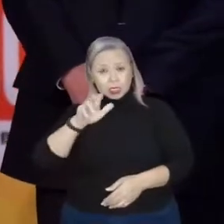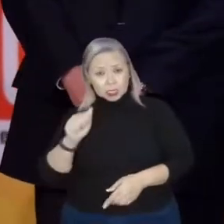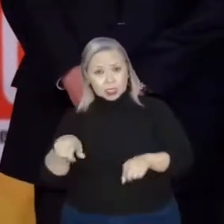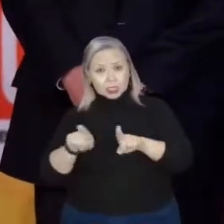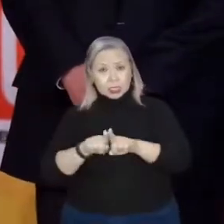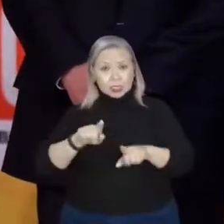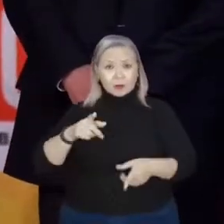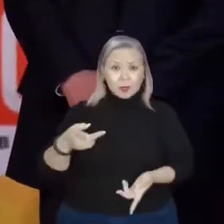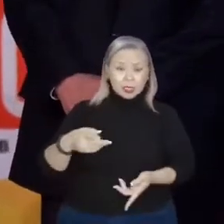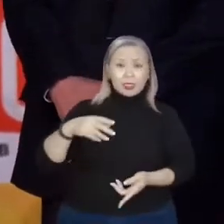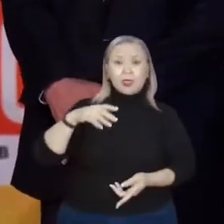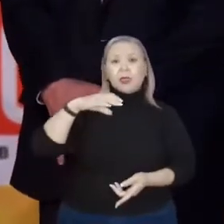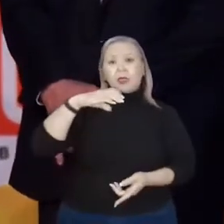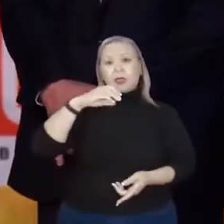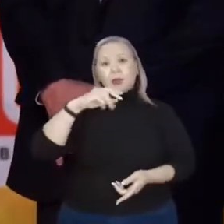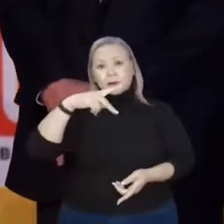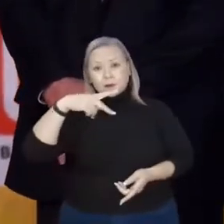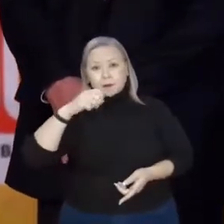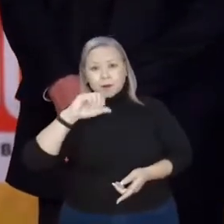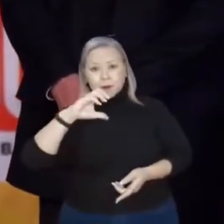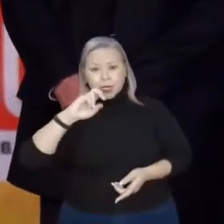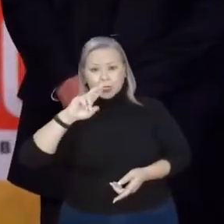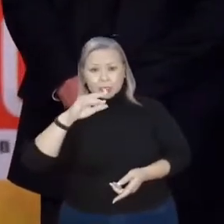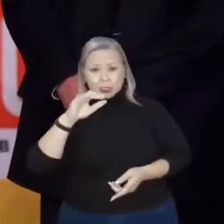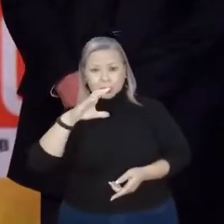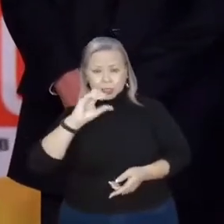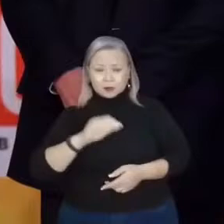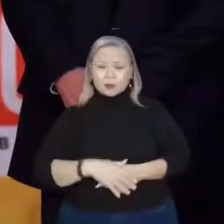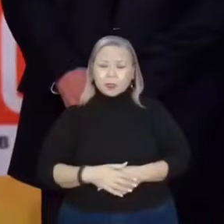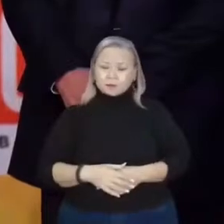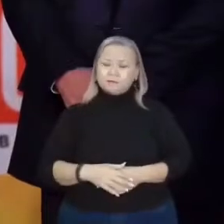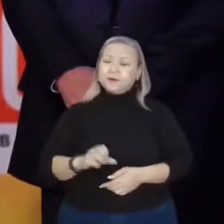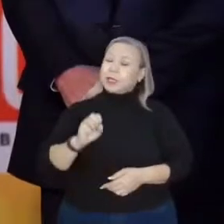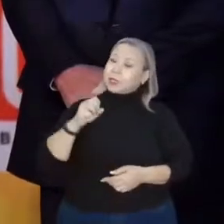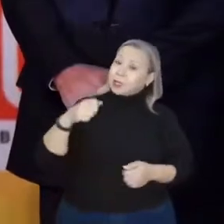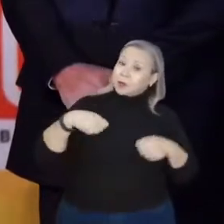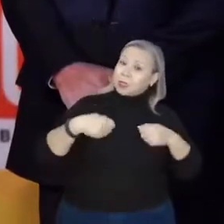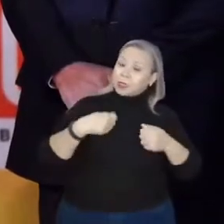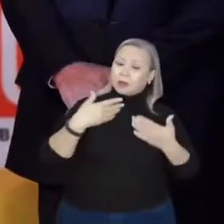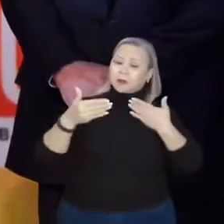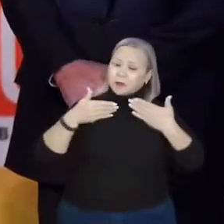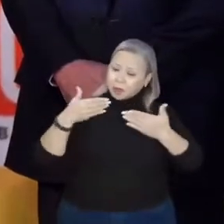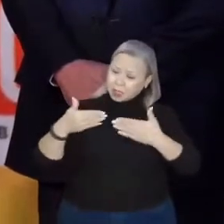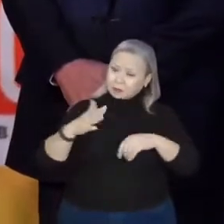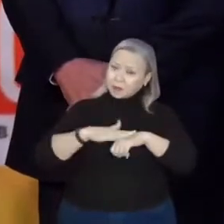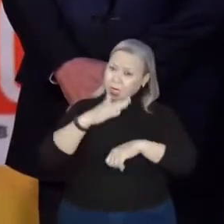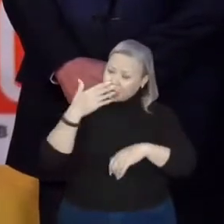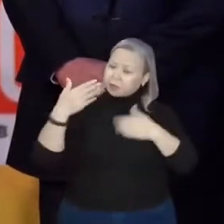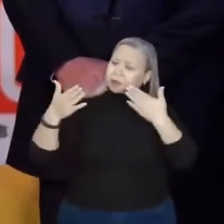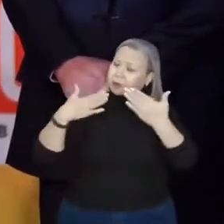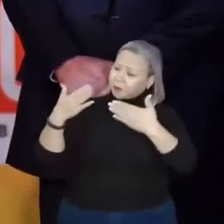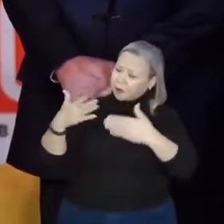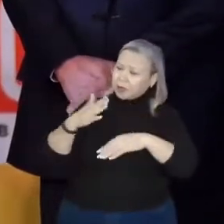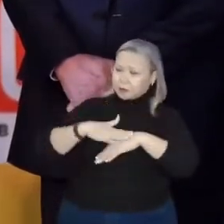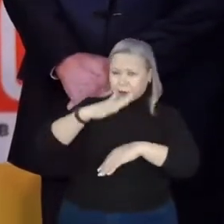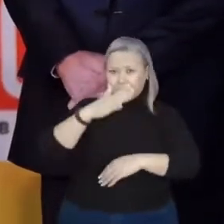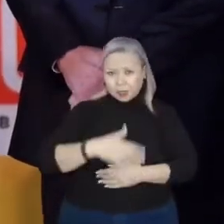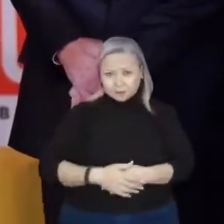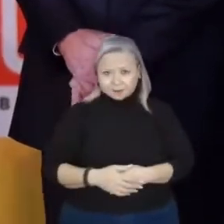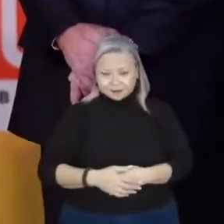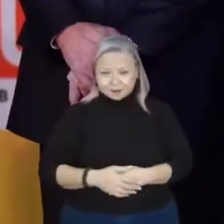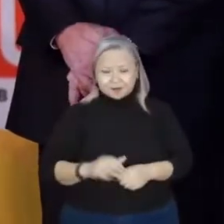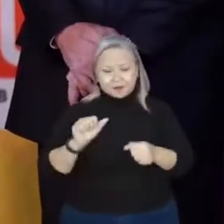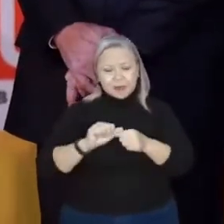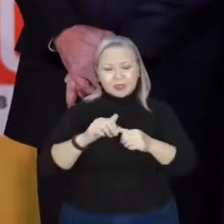for preciso conversar 10 vezes, eu conversarei 10 vezes para que a gente possa fazer aquilo que for melhor para o povo